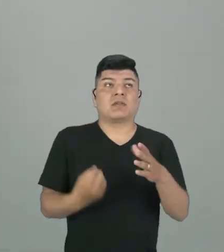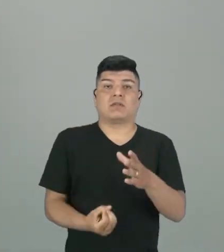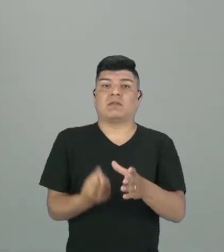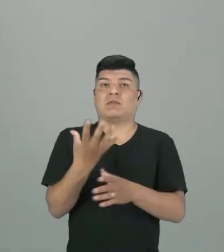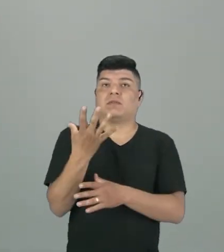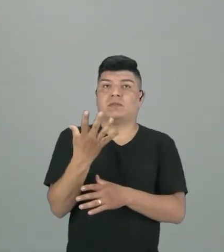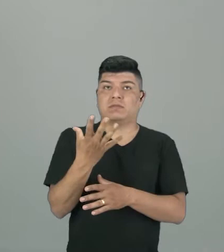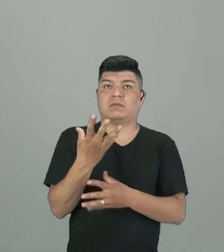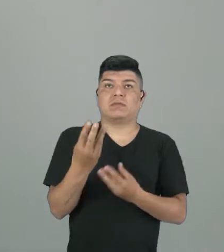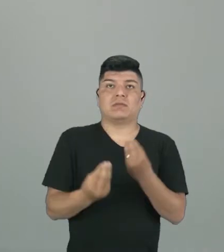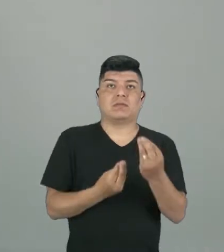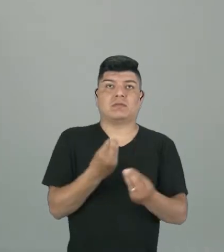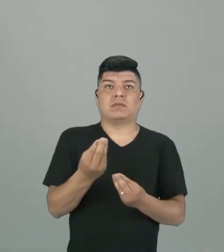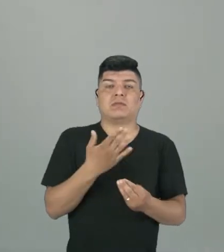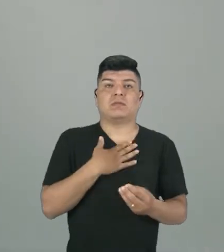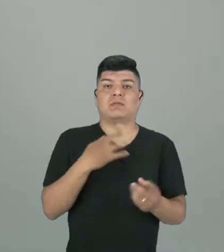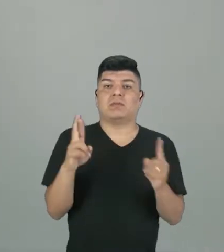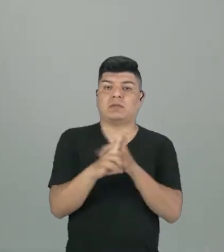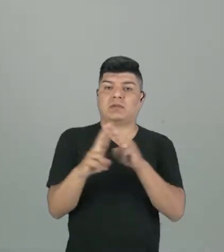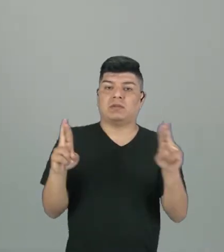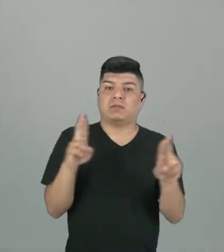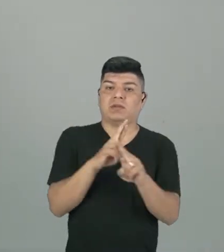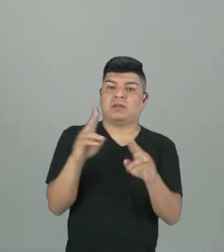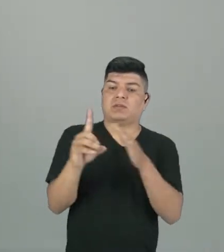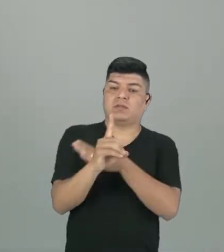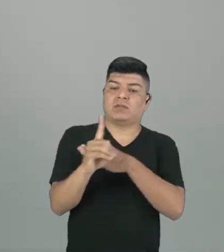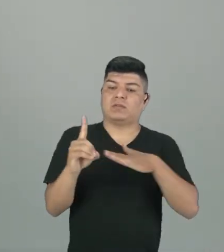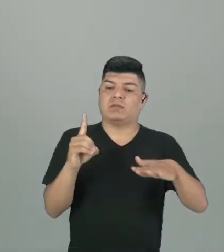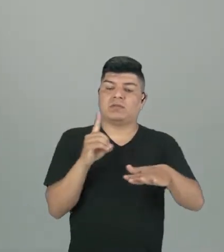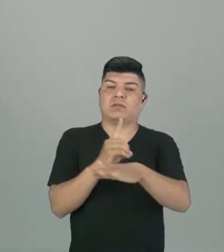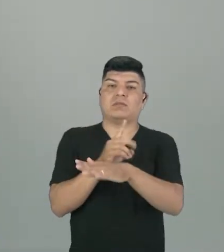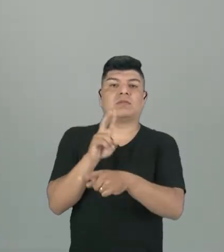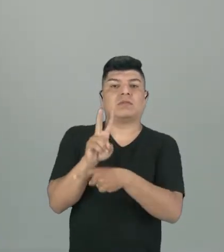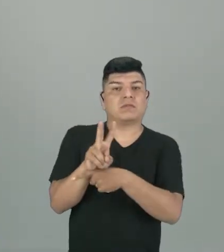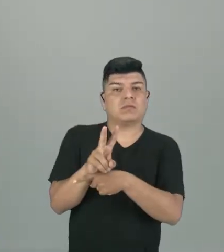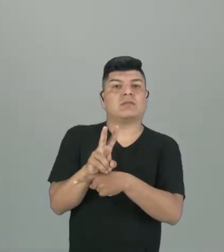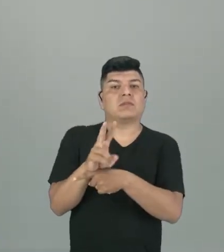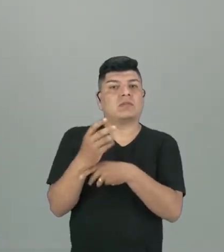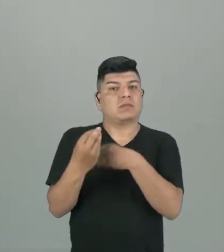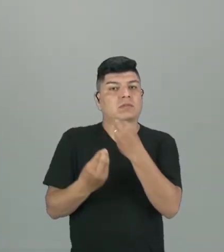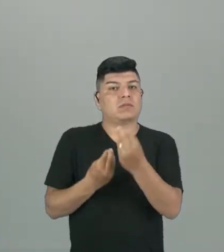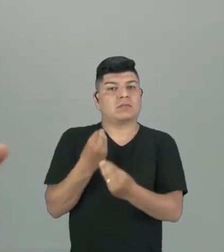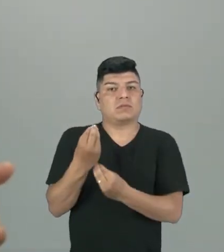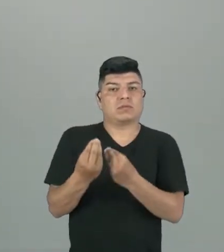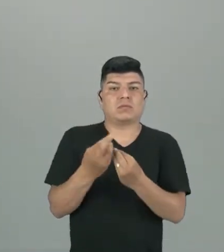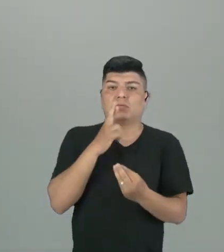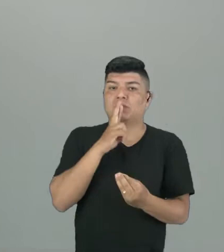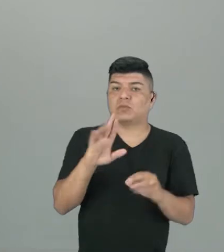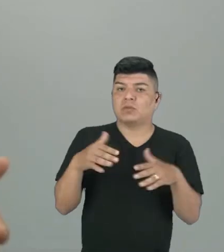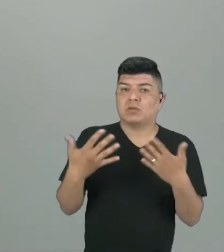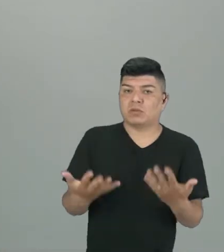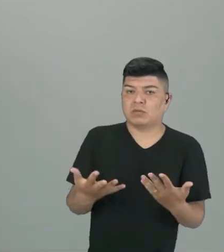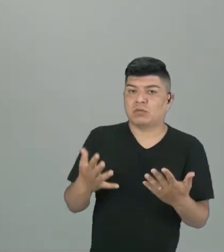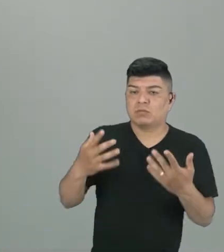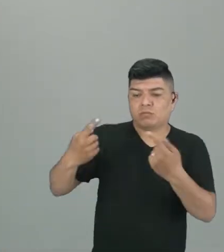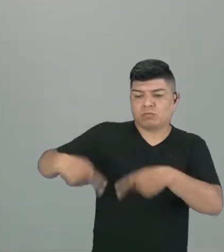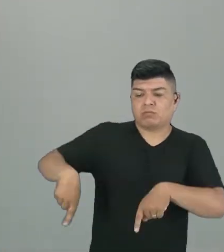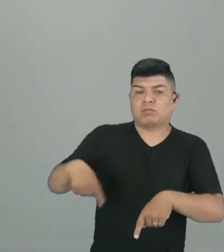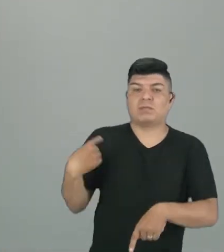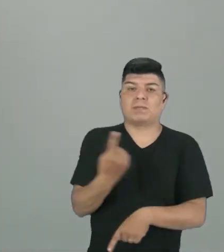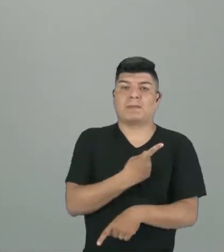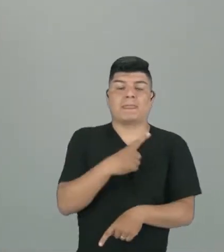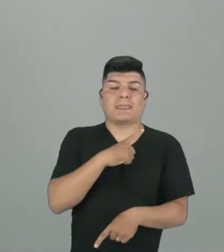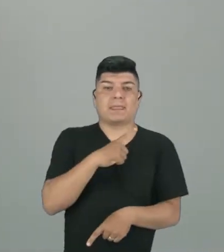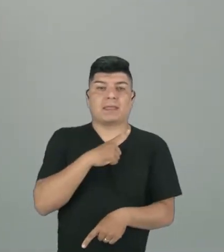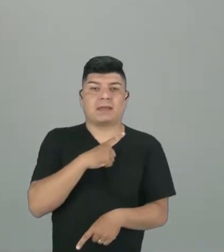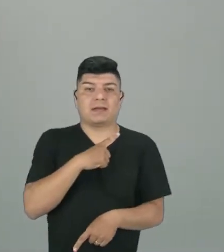dela? Como que no relacionamento social a gente a preserva? De que maneira, que respostas, que desafios a gente tem?